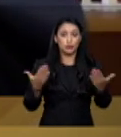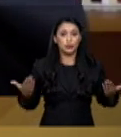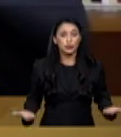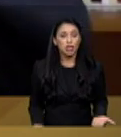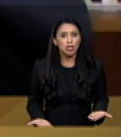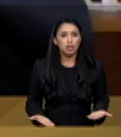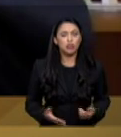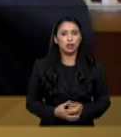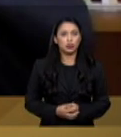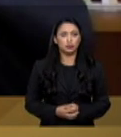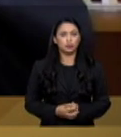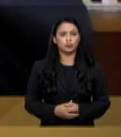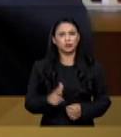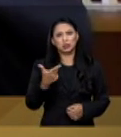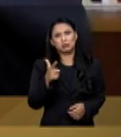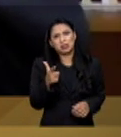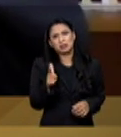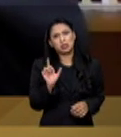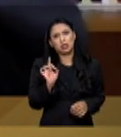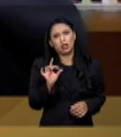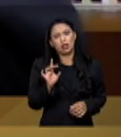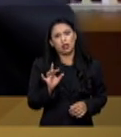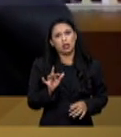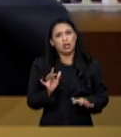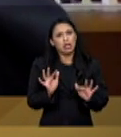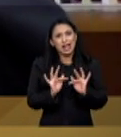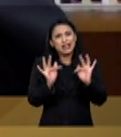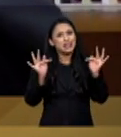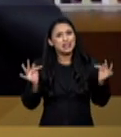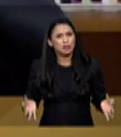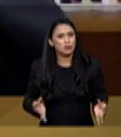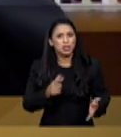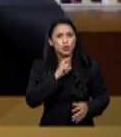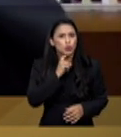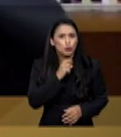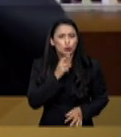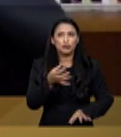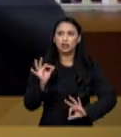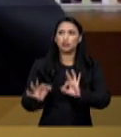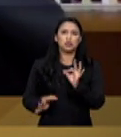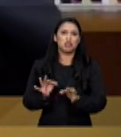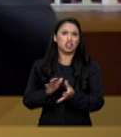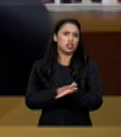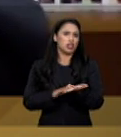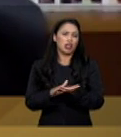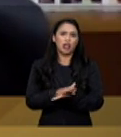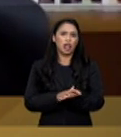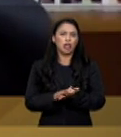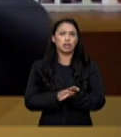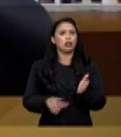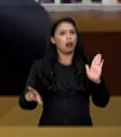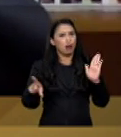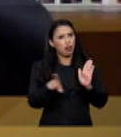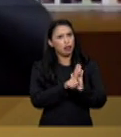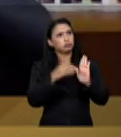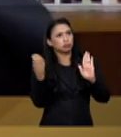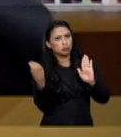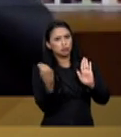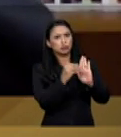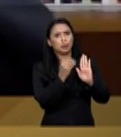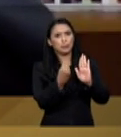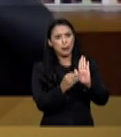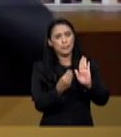tratando das questões preliminares, que são muito simples, não há dúvida jurídica acerca da legitimidade ativa